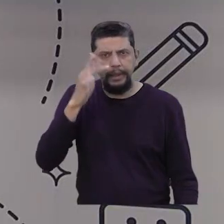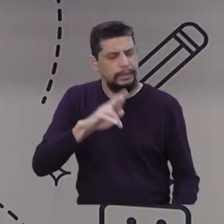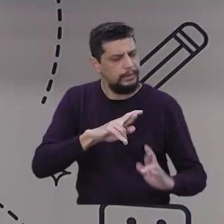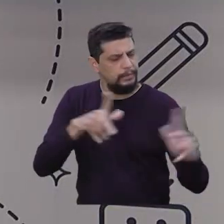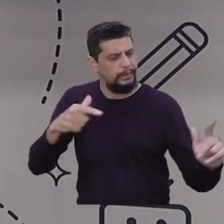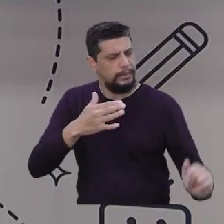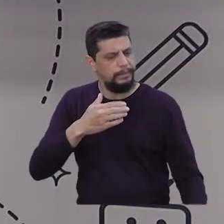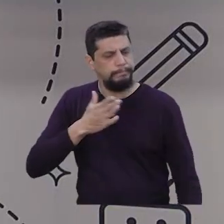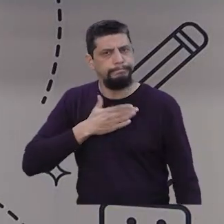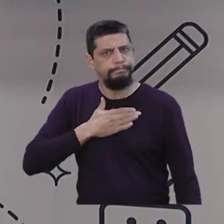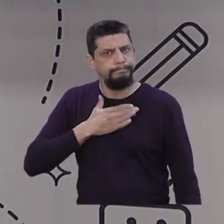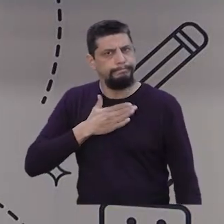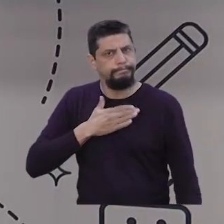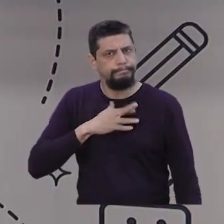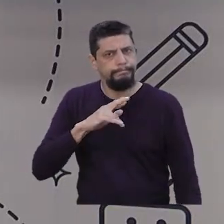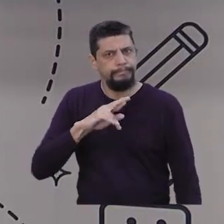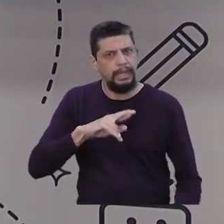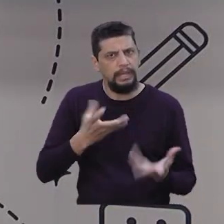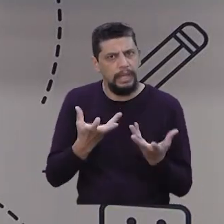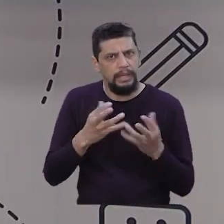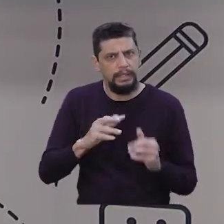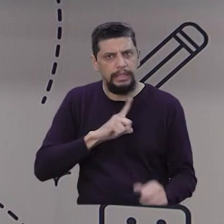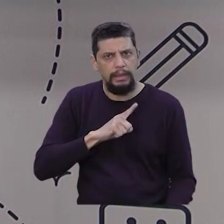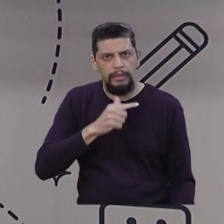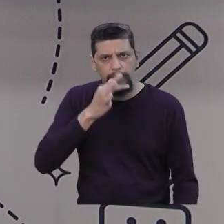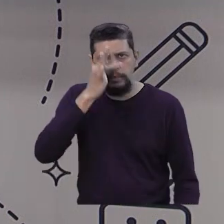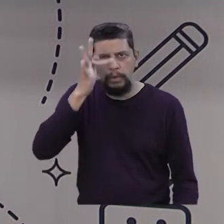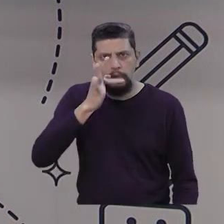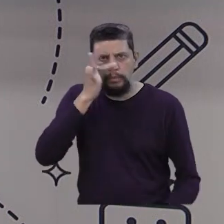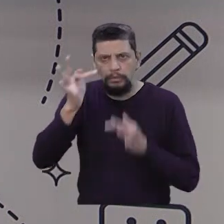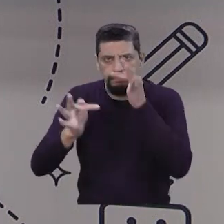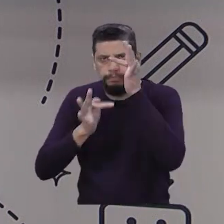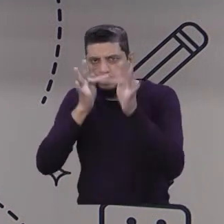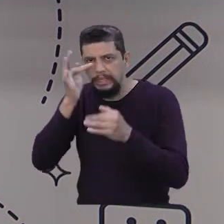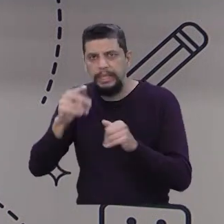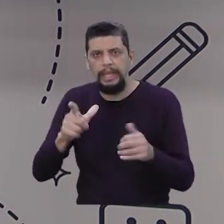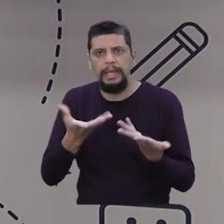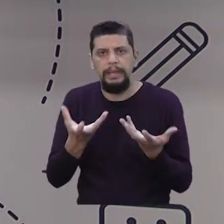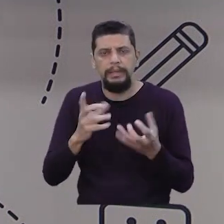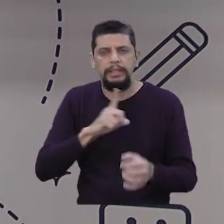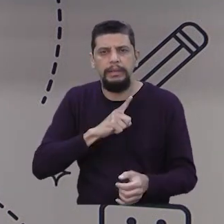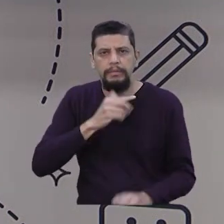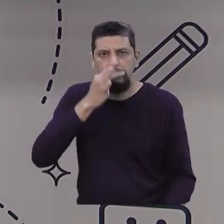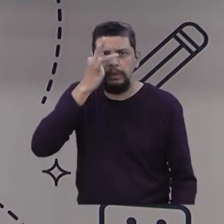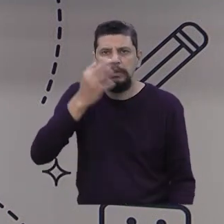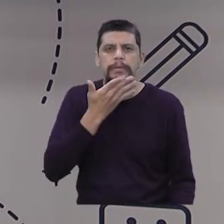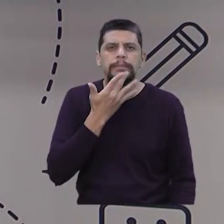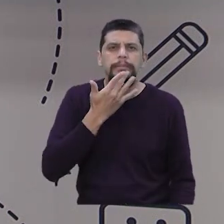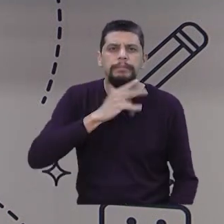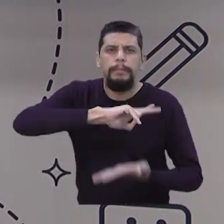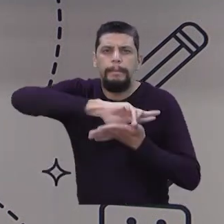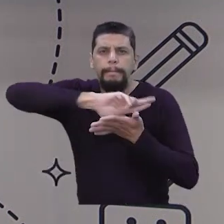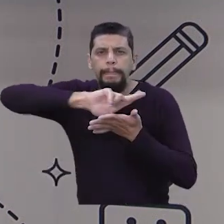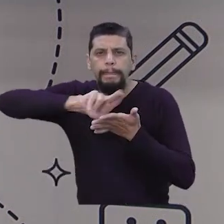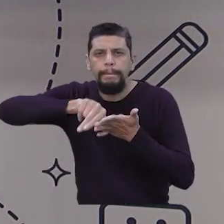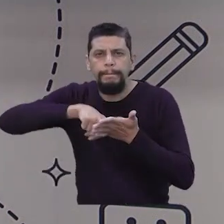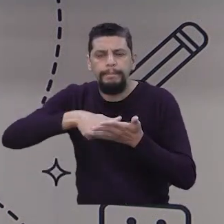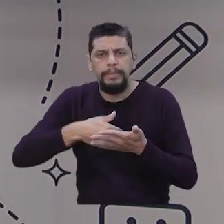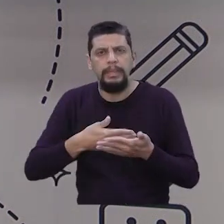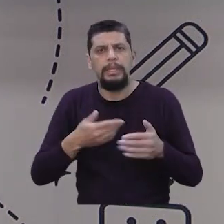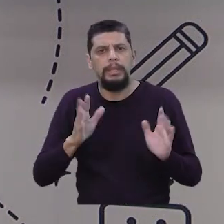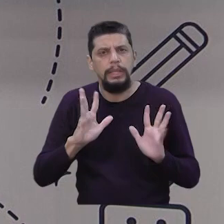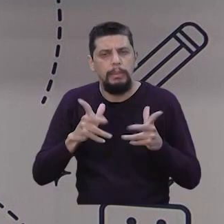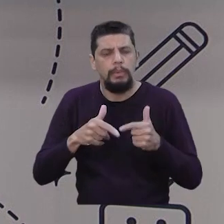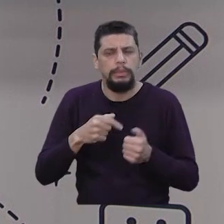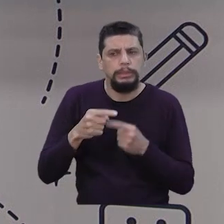de mim? Eu quero ter flor o ano todo. E também quero flores mais coloridas. Quando ele começou a contar